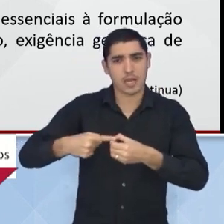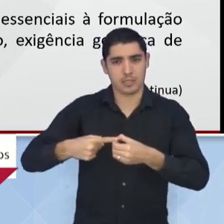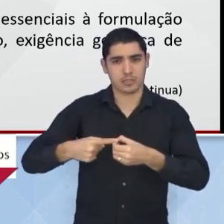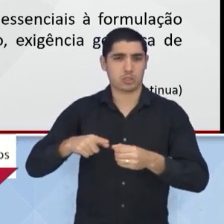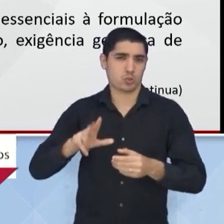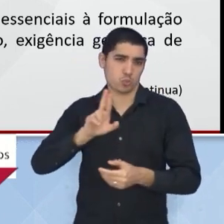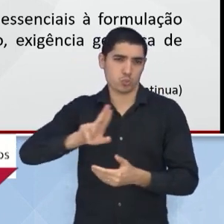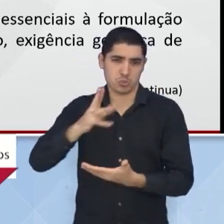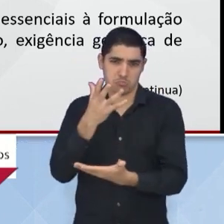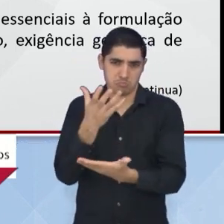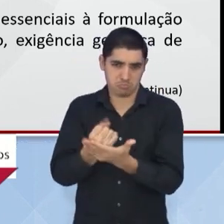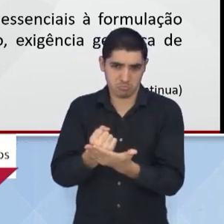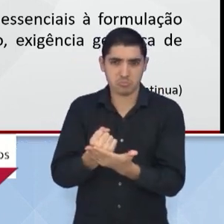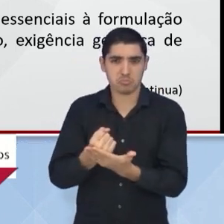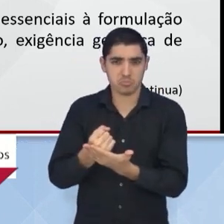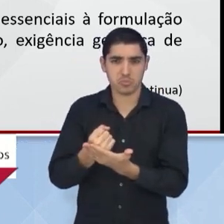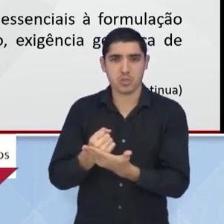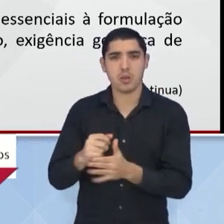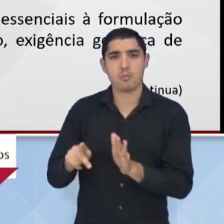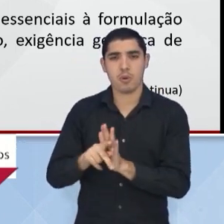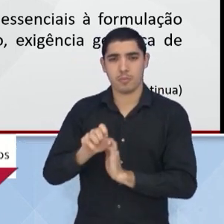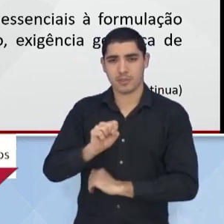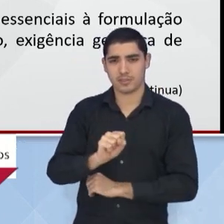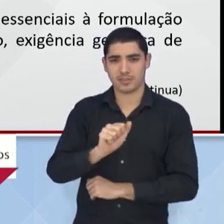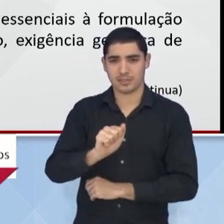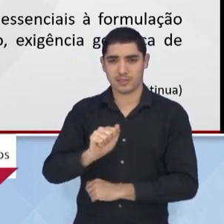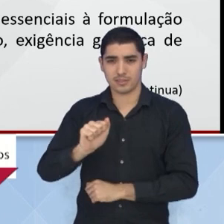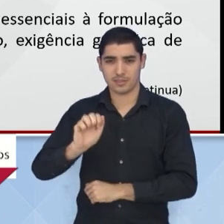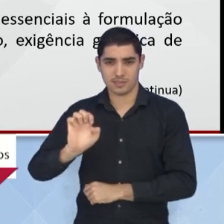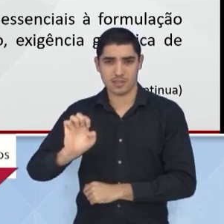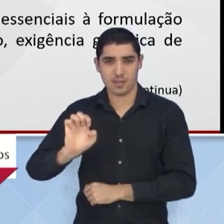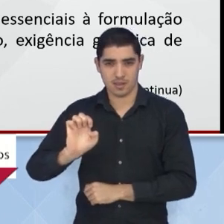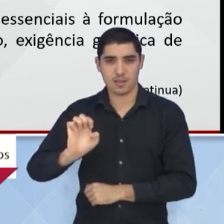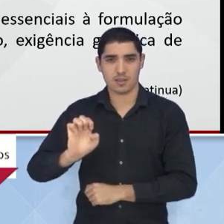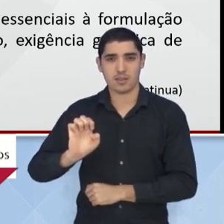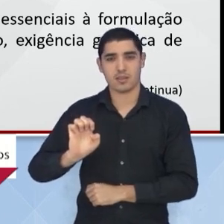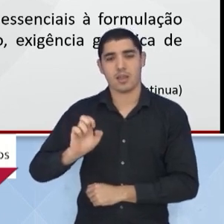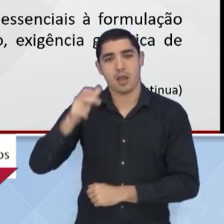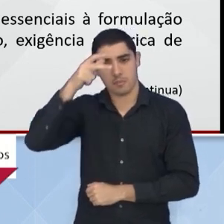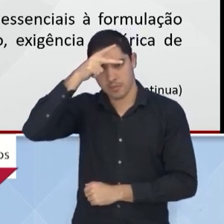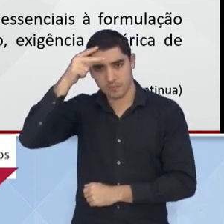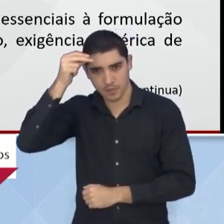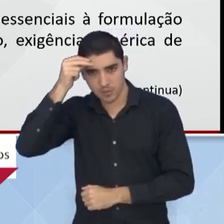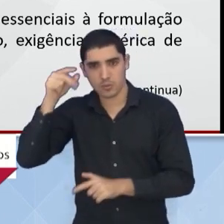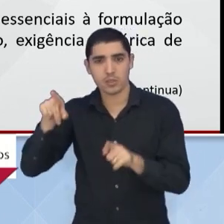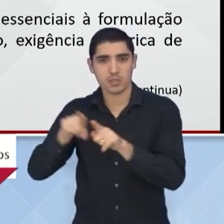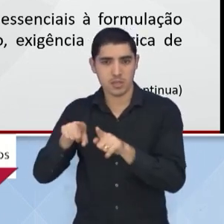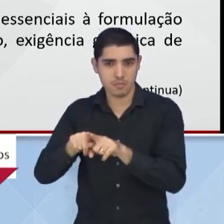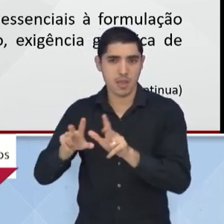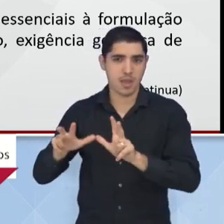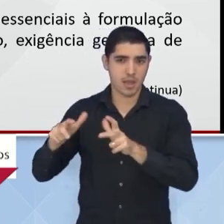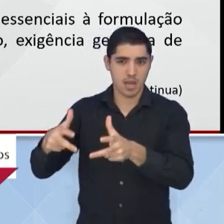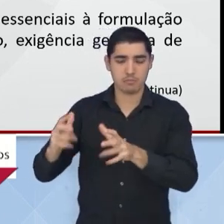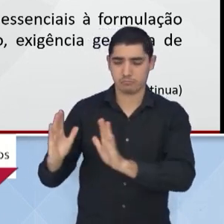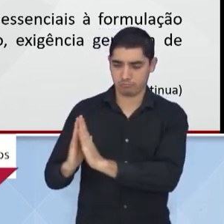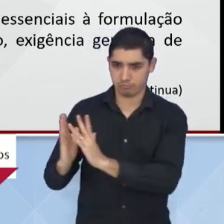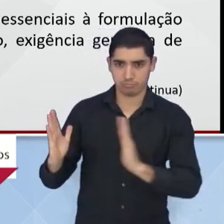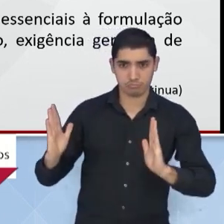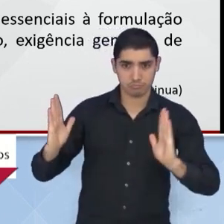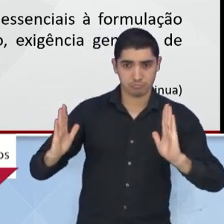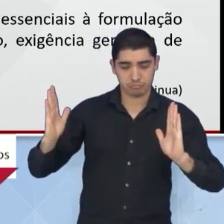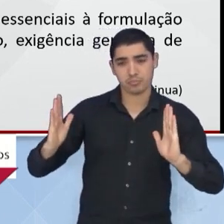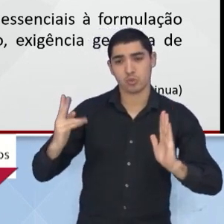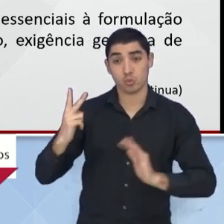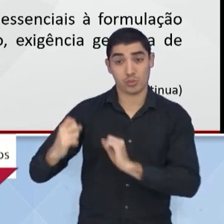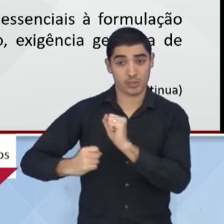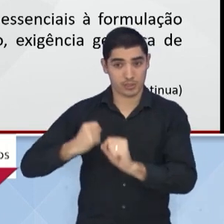saai que é a companhia empresa de água Municipal e Câmara pelo período de 24 meses então tem aqui os processos